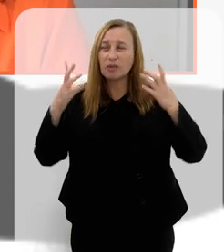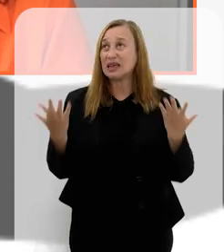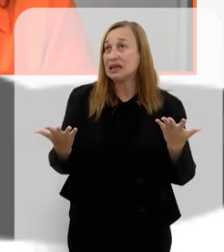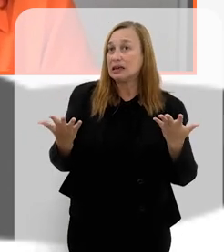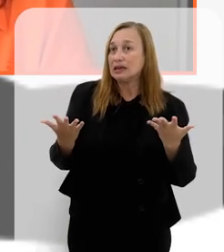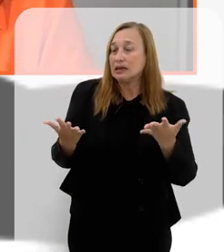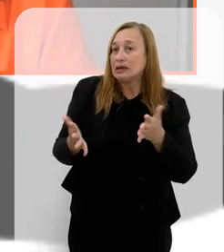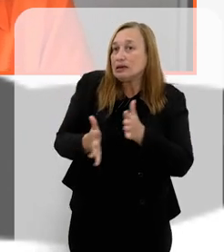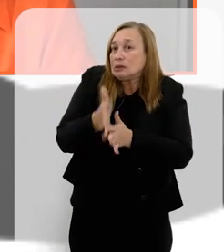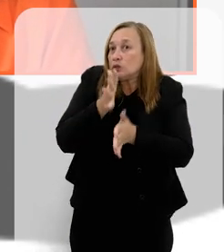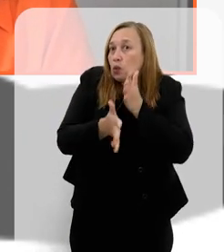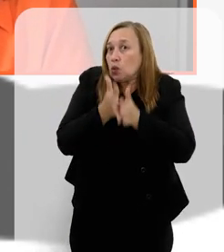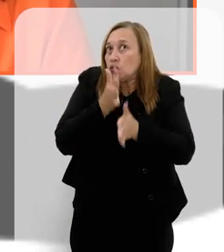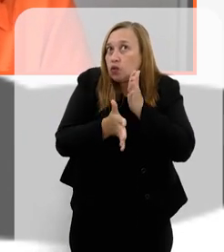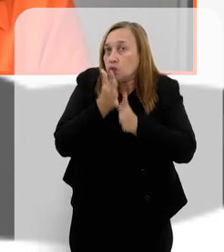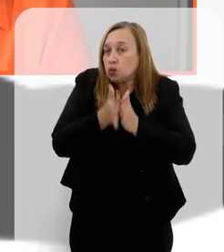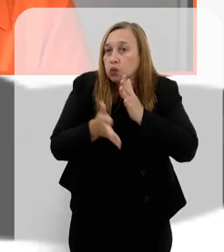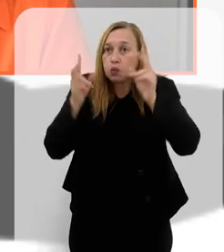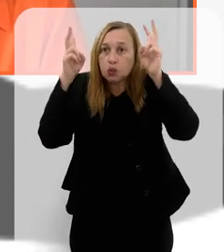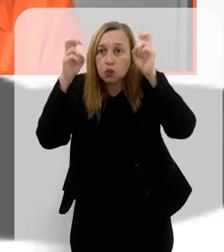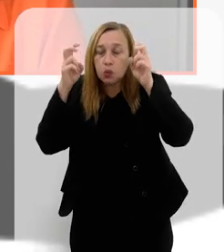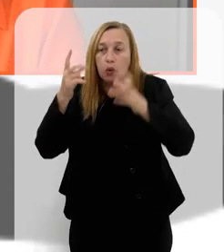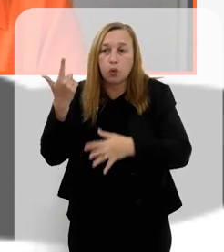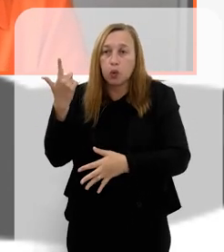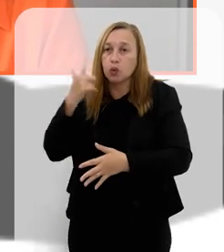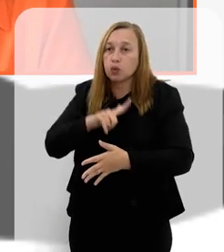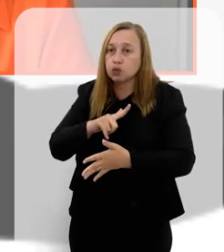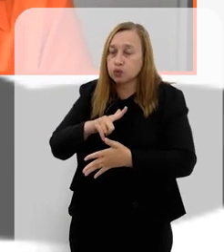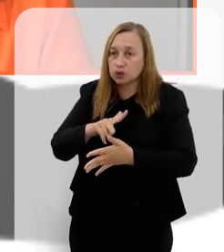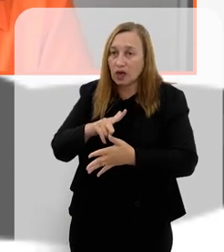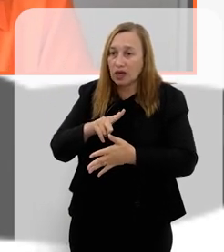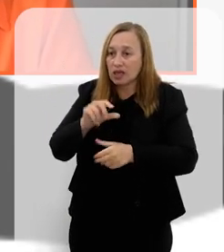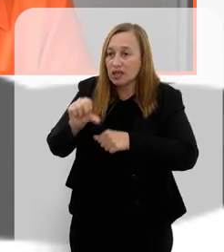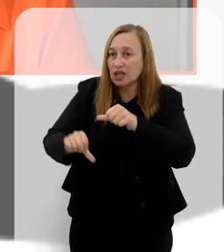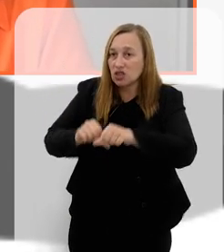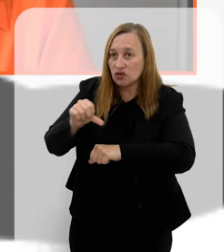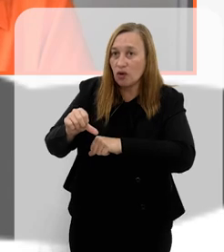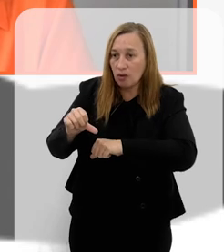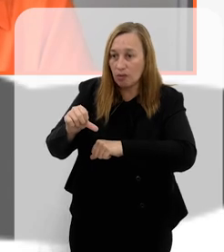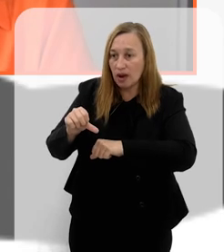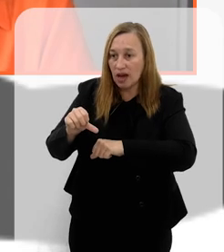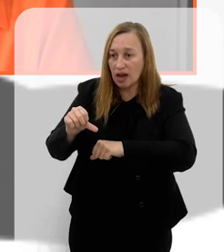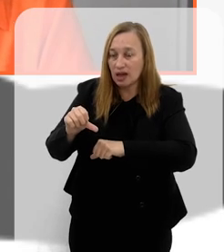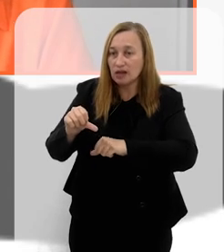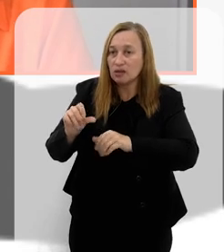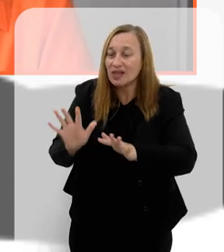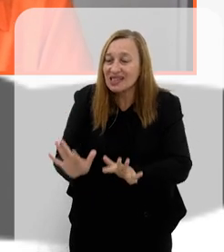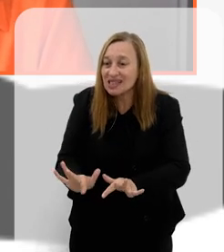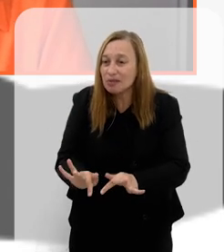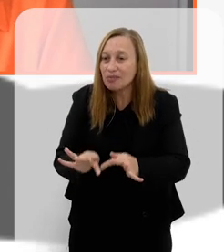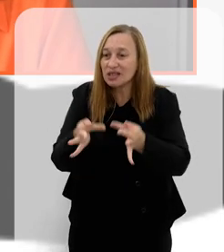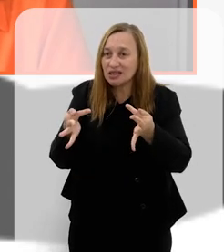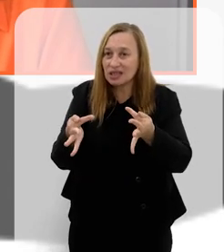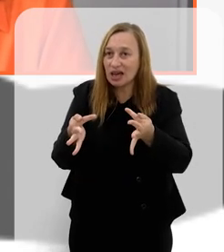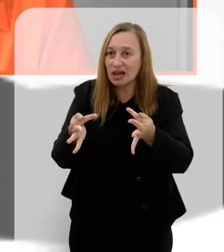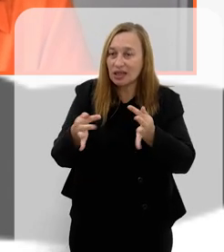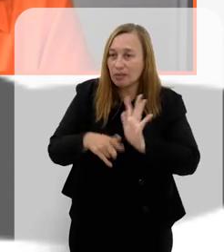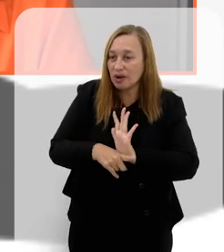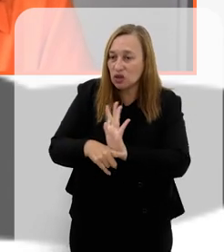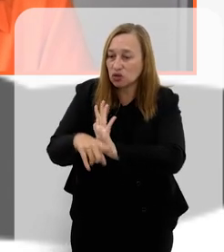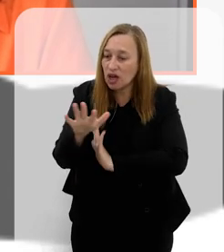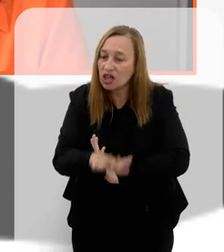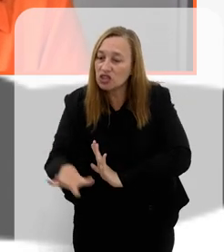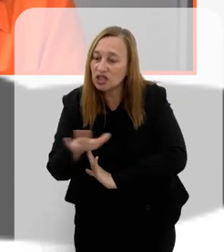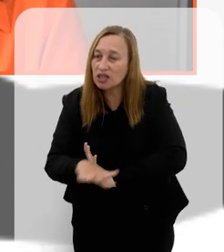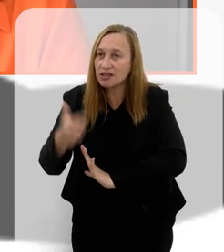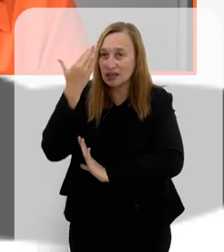em tese, seria tão denso, ele consegue traduzir e, portanto, levar até crianças e jovens e ser